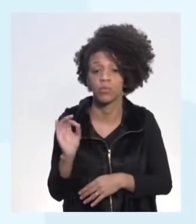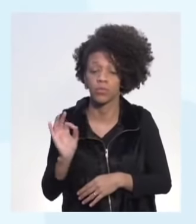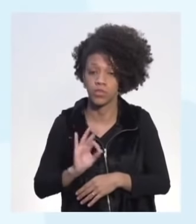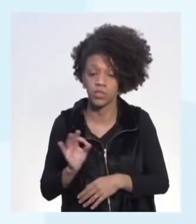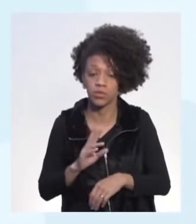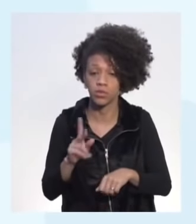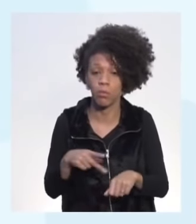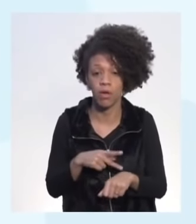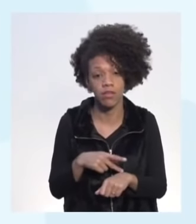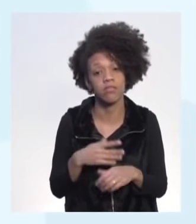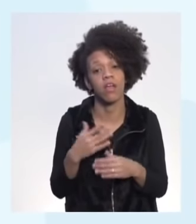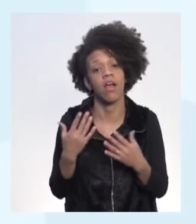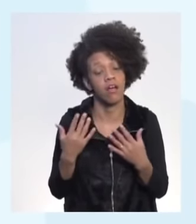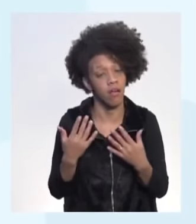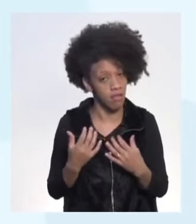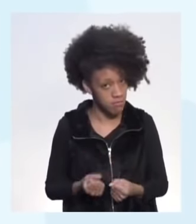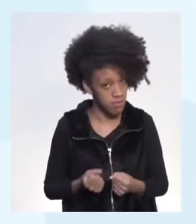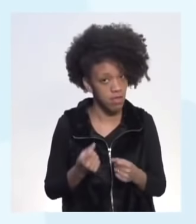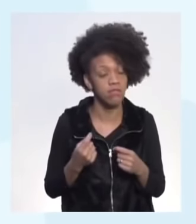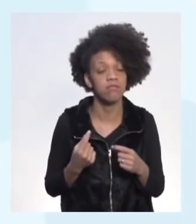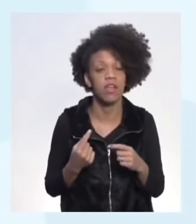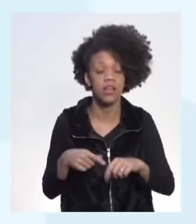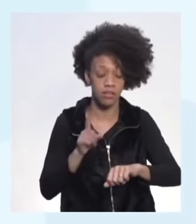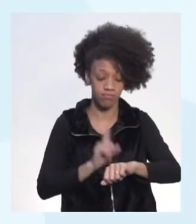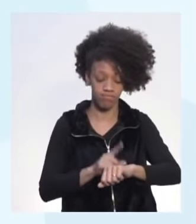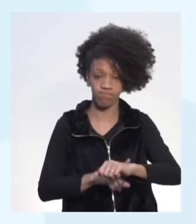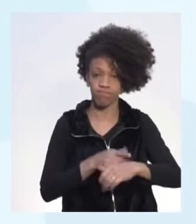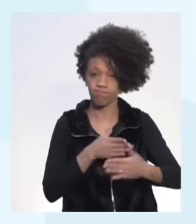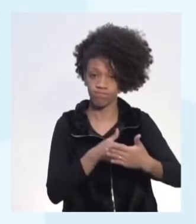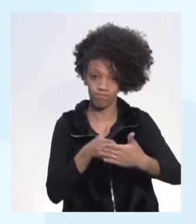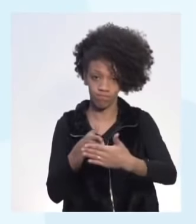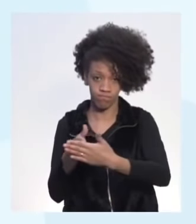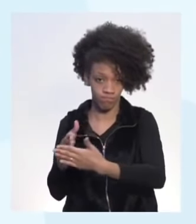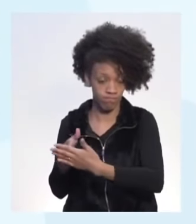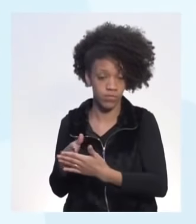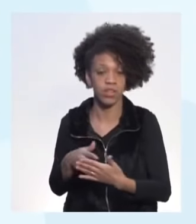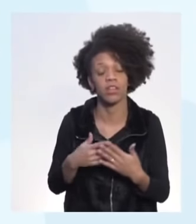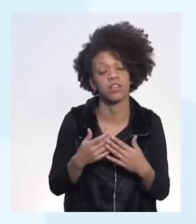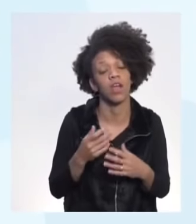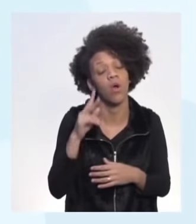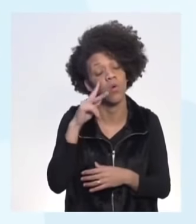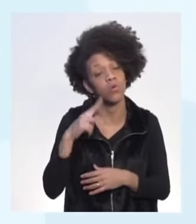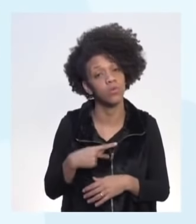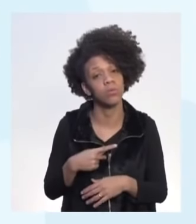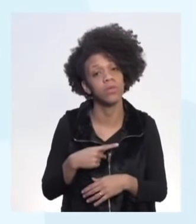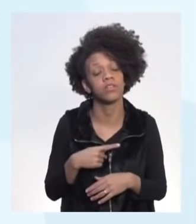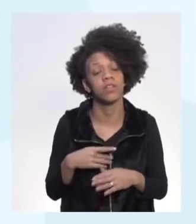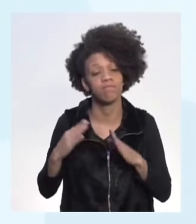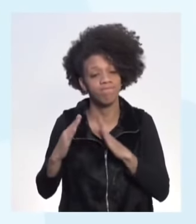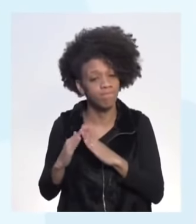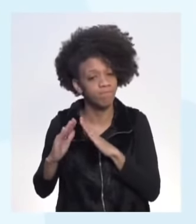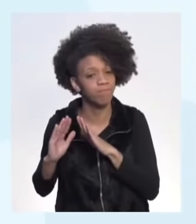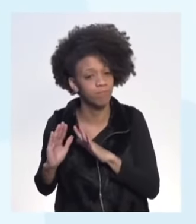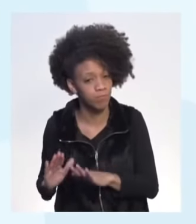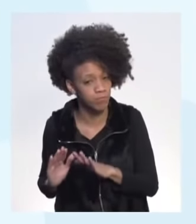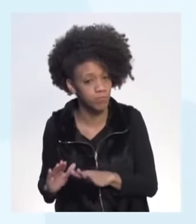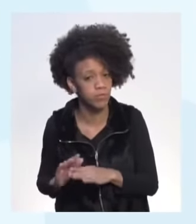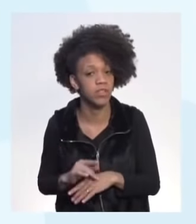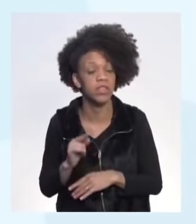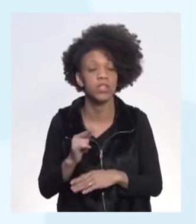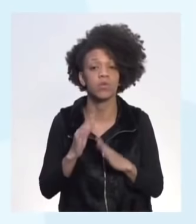permitida, mas com limite de pessoas e de tempo. Com isso, boa parte dos humanos resguarda-se em suas casas e,